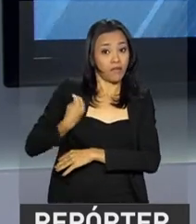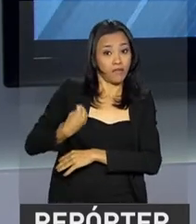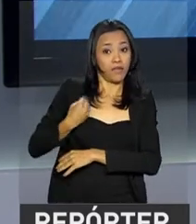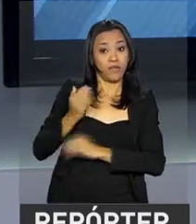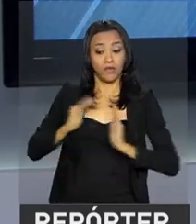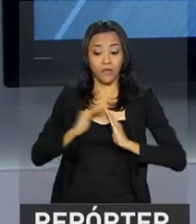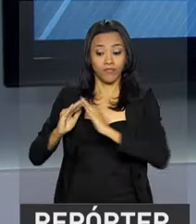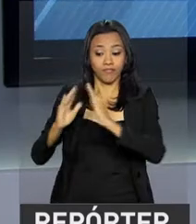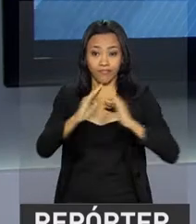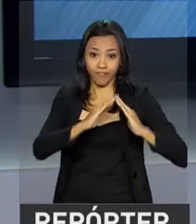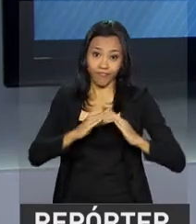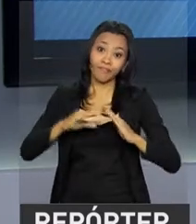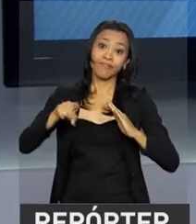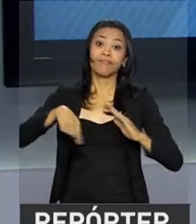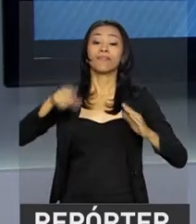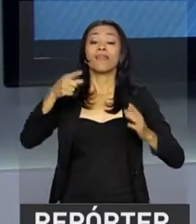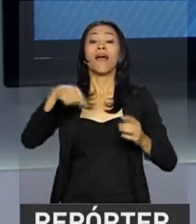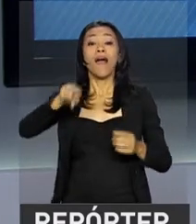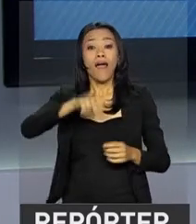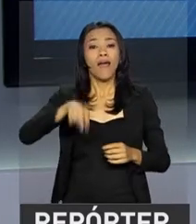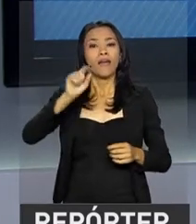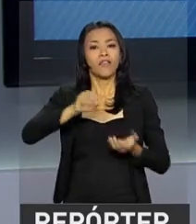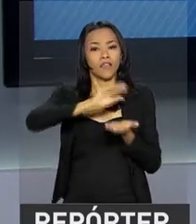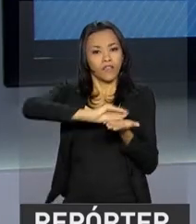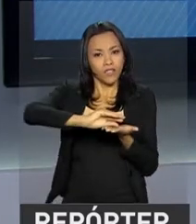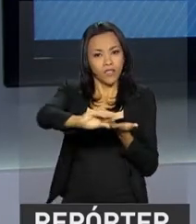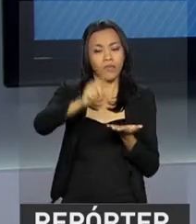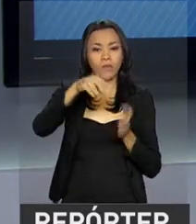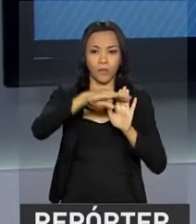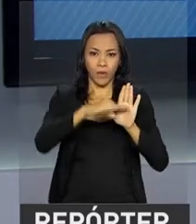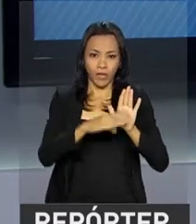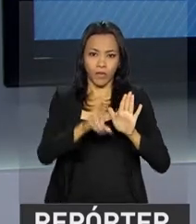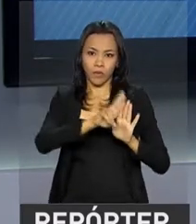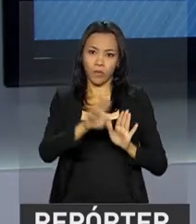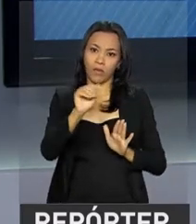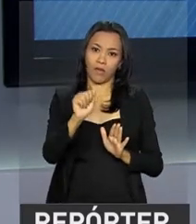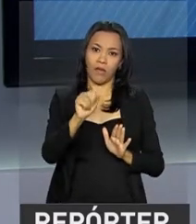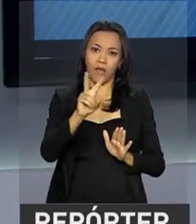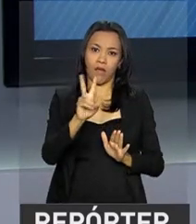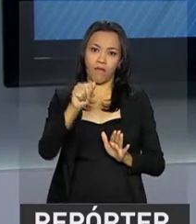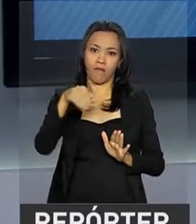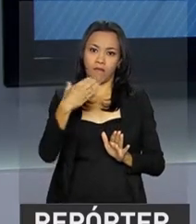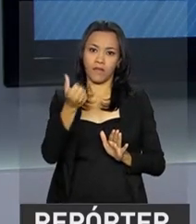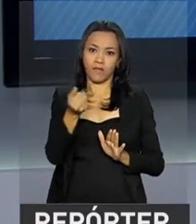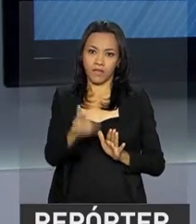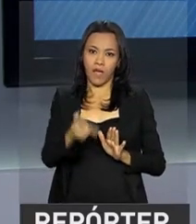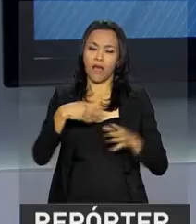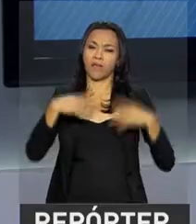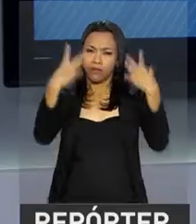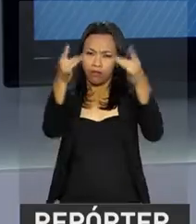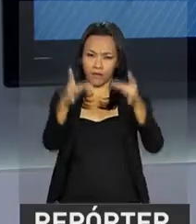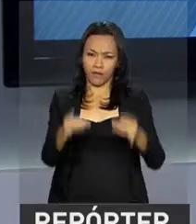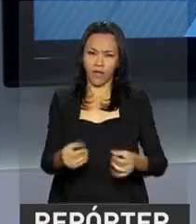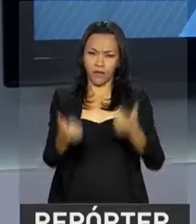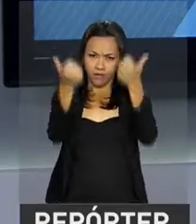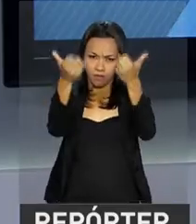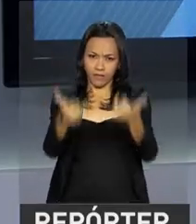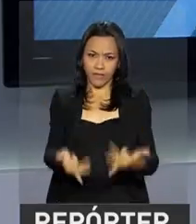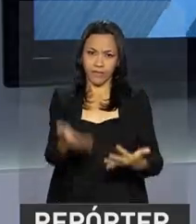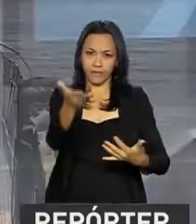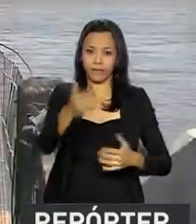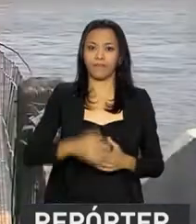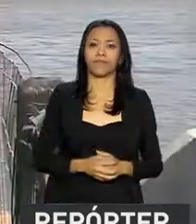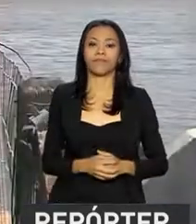e reduzir custos de produção. Esse é um dos investimentos do programa Avançar. Os detalhes com nossa enviada especial, Caroline Blaut.